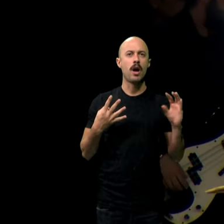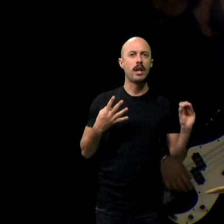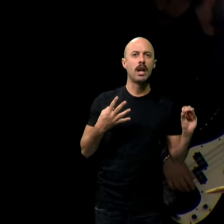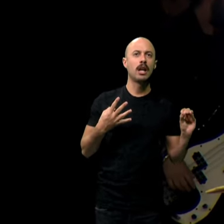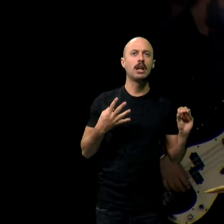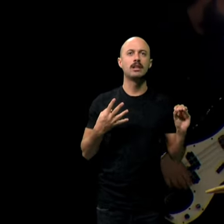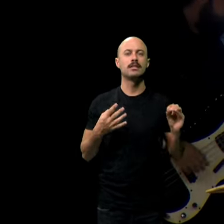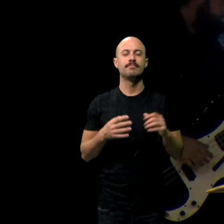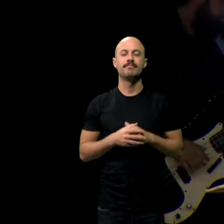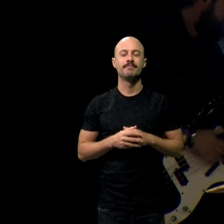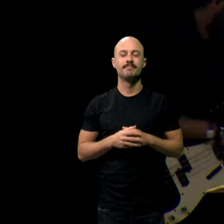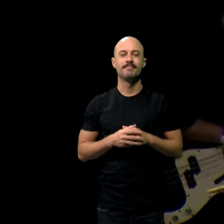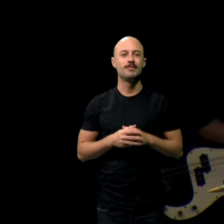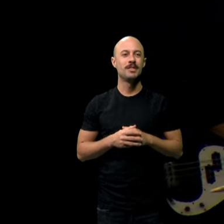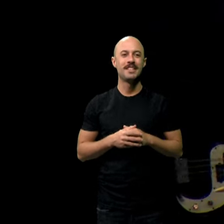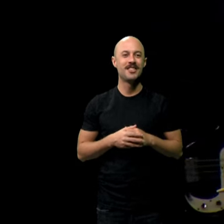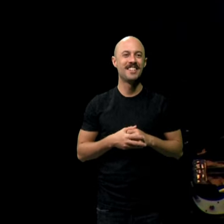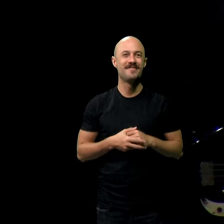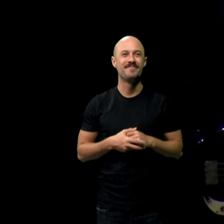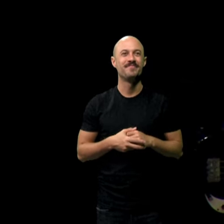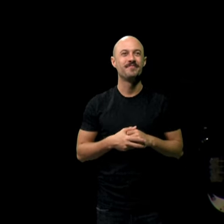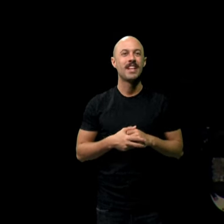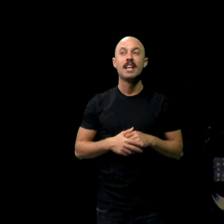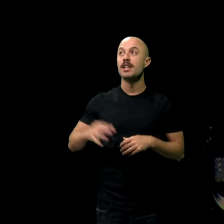É tudo o que o Espírito precisa.